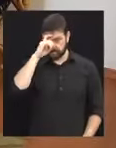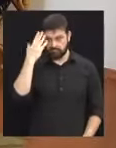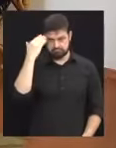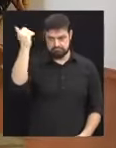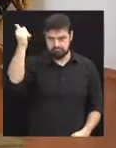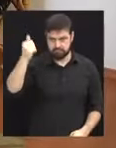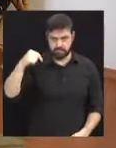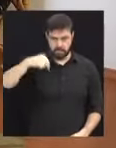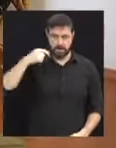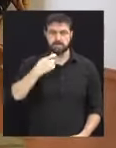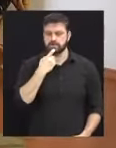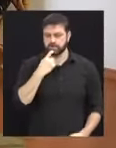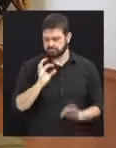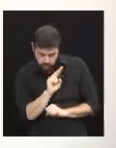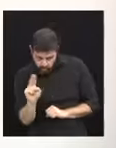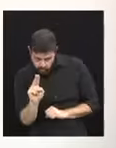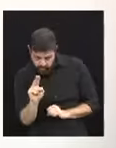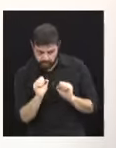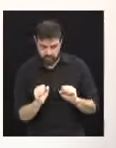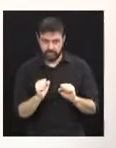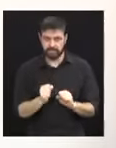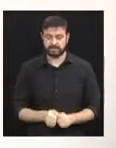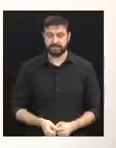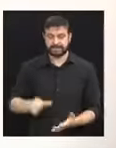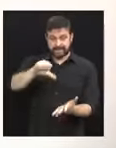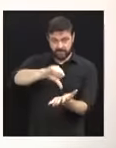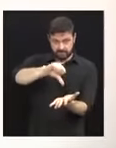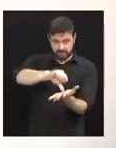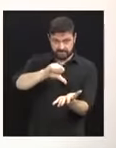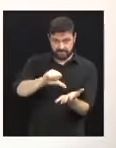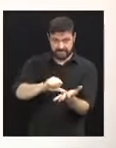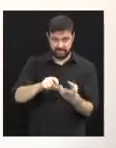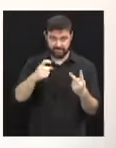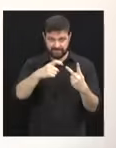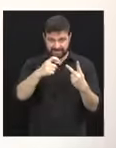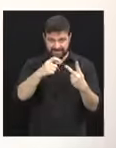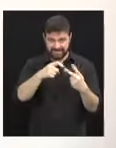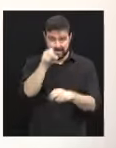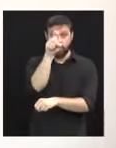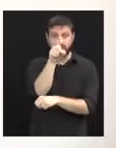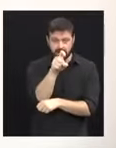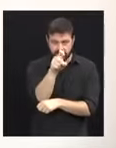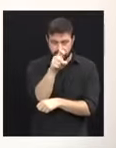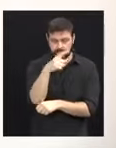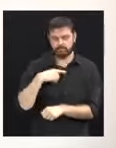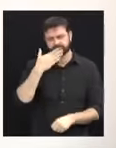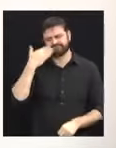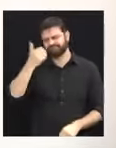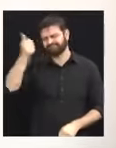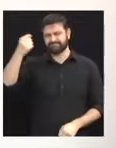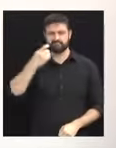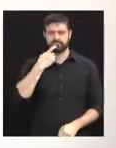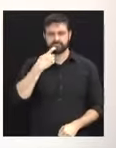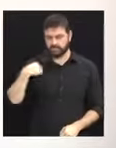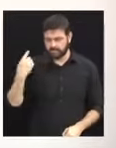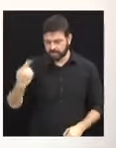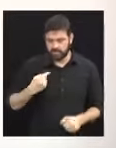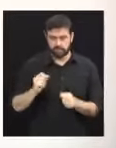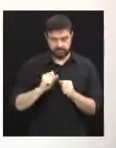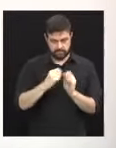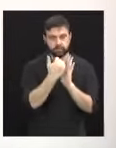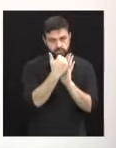primeiro mundo, né, que nós temos aqui em Campinas. Já é o Centro Veterinário Cambuí, e é um dos melhores que nós temos. Então nós temos